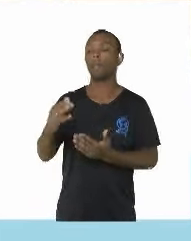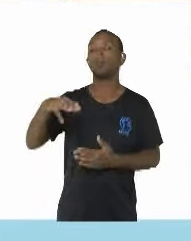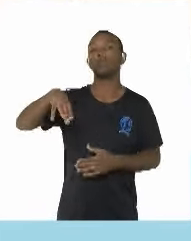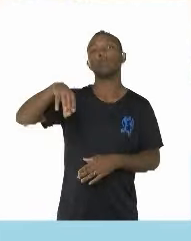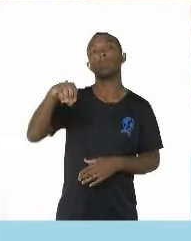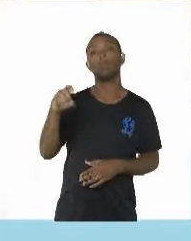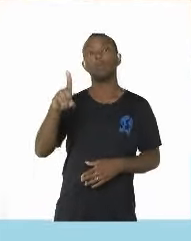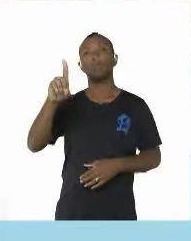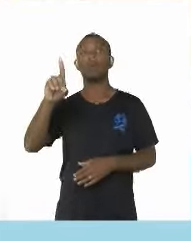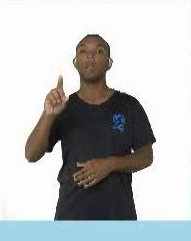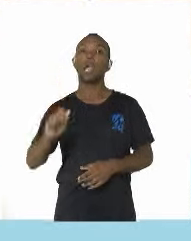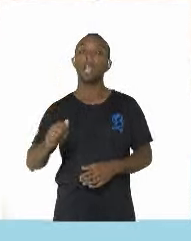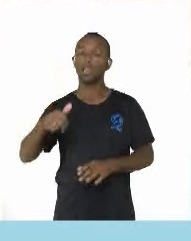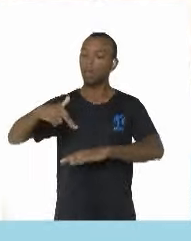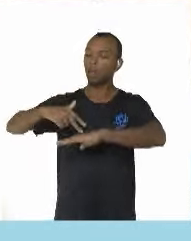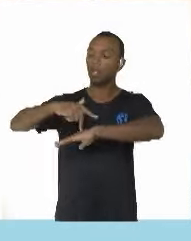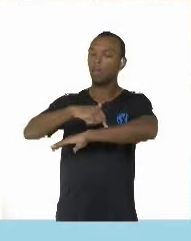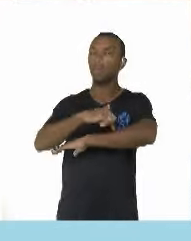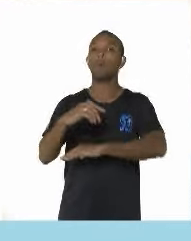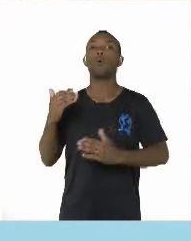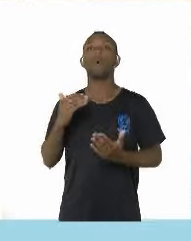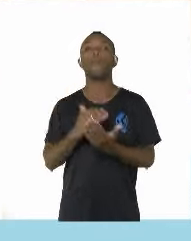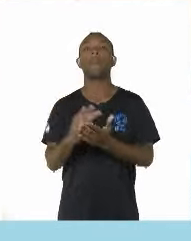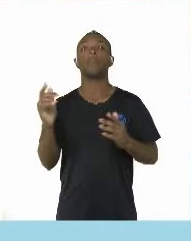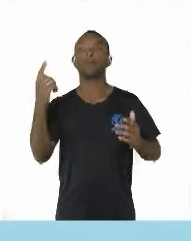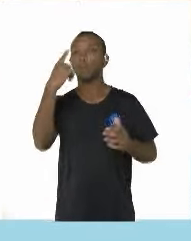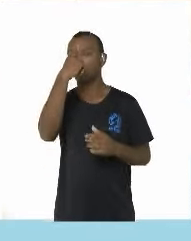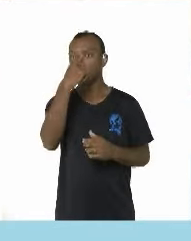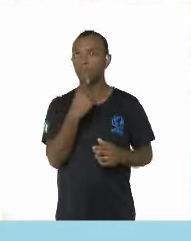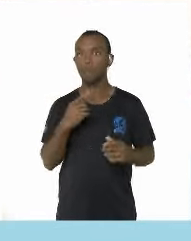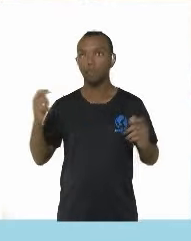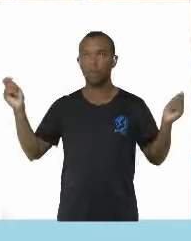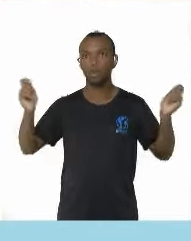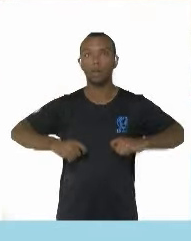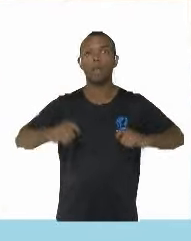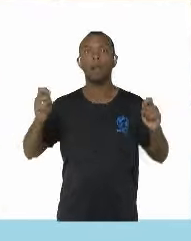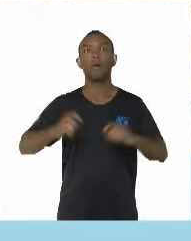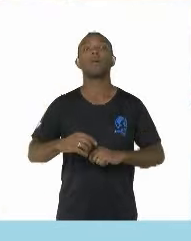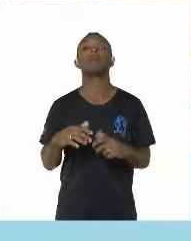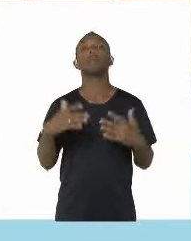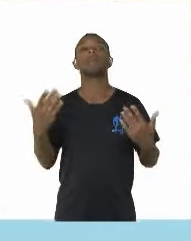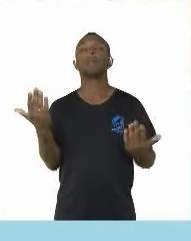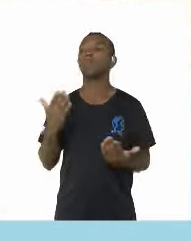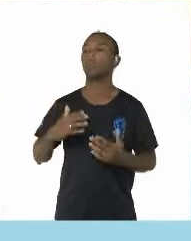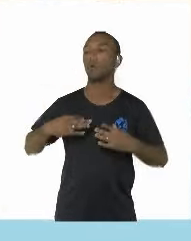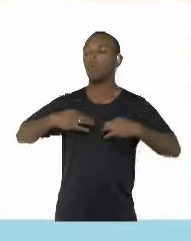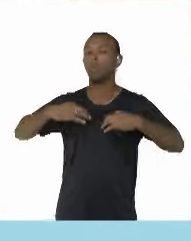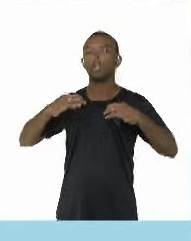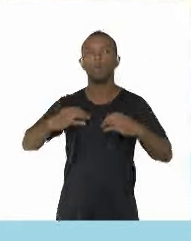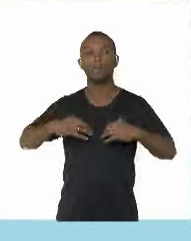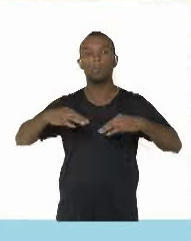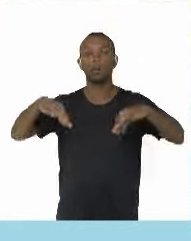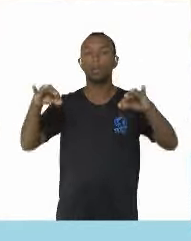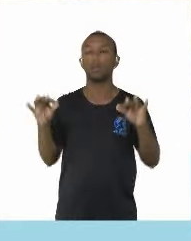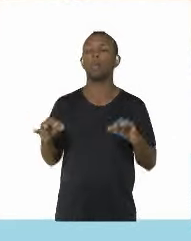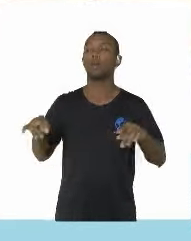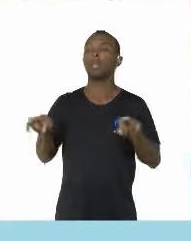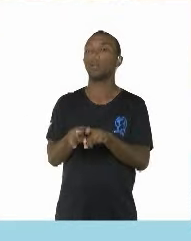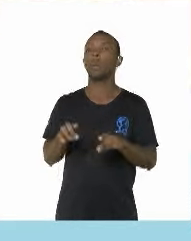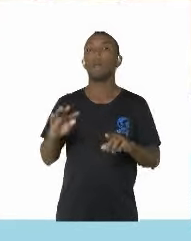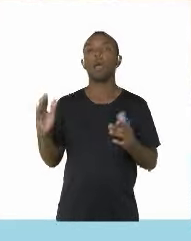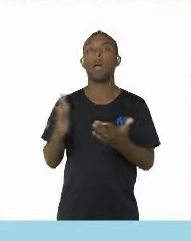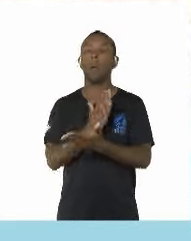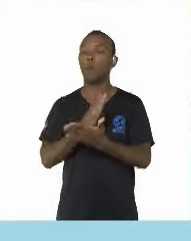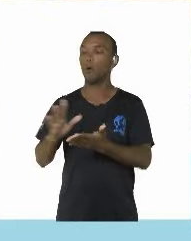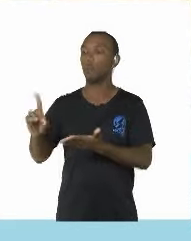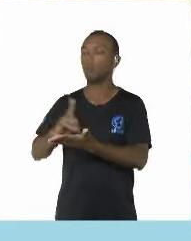mais força. Então, a gente começou a ver muitas imagens que tinham esse apelo da moda, da estamparia. Muitos designers falavam, Hanna,